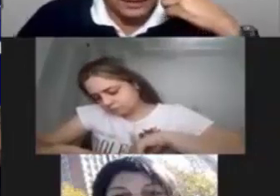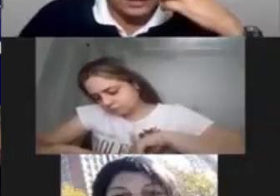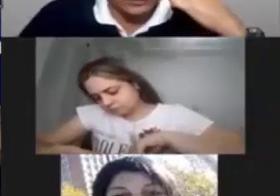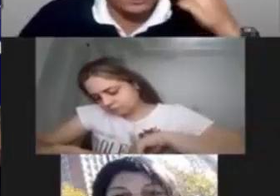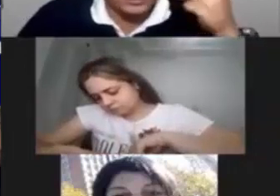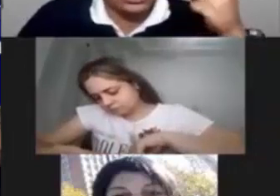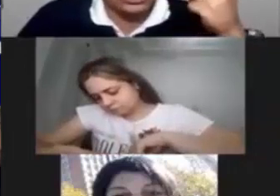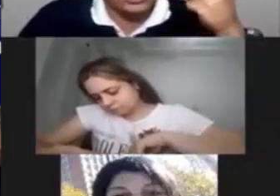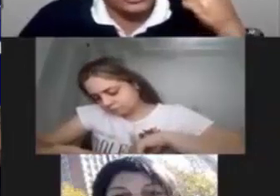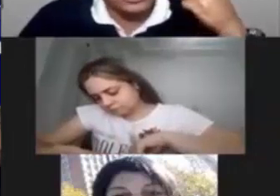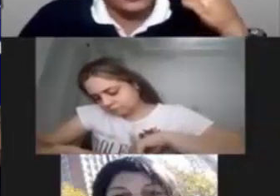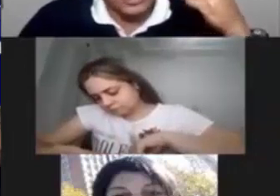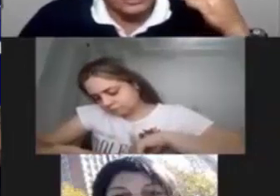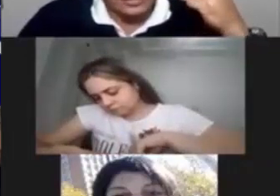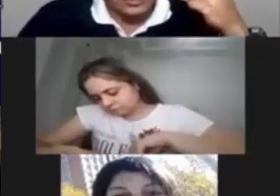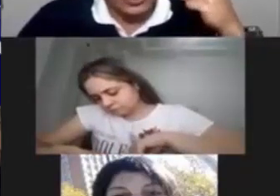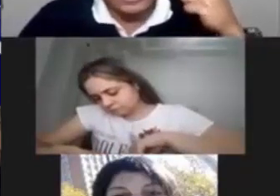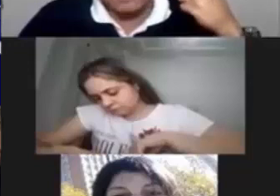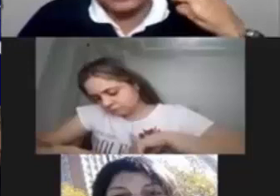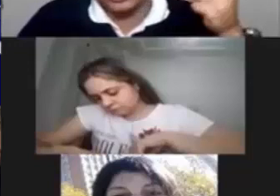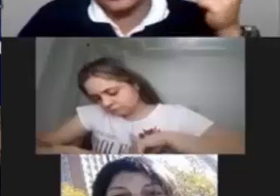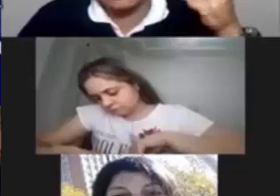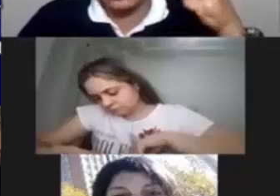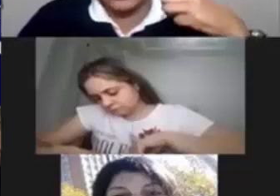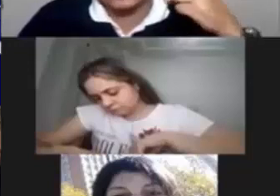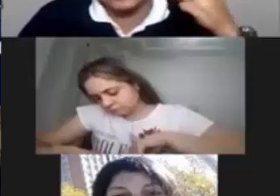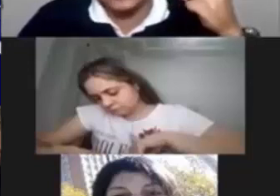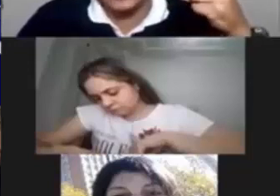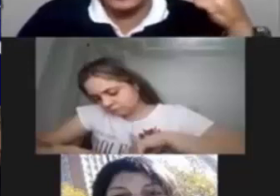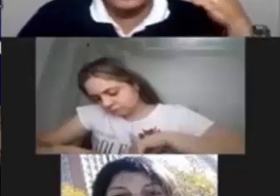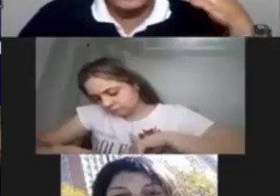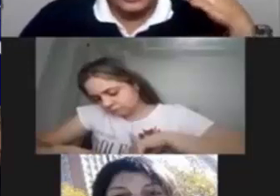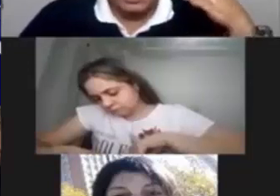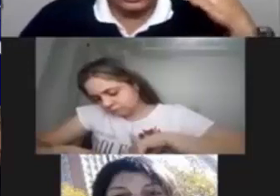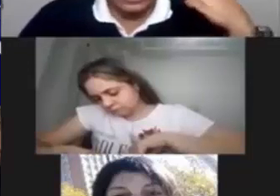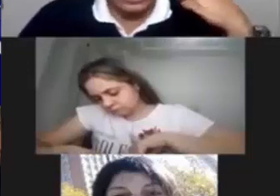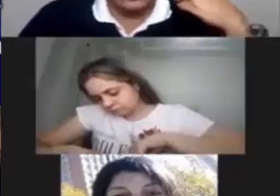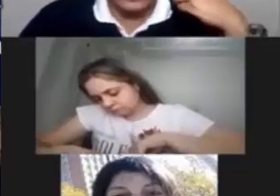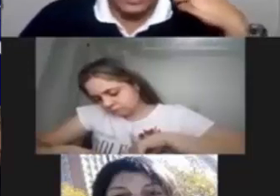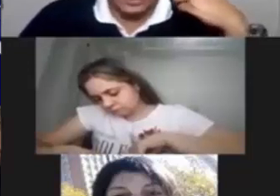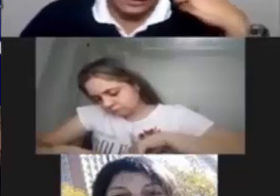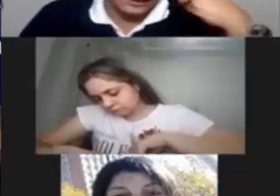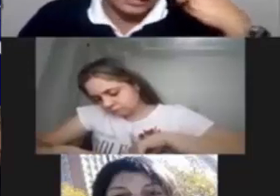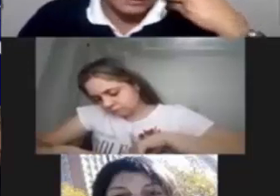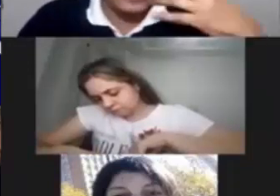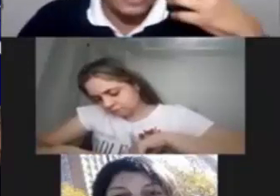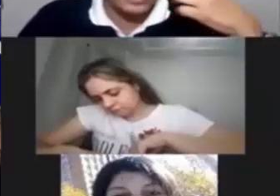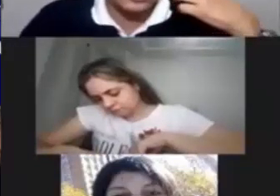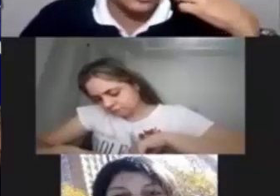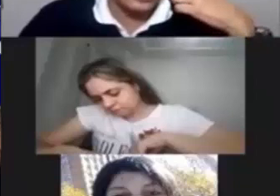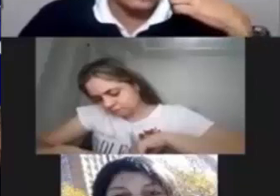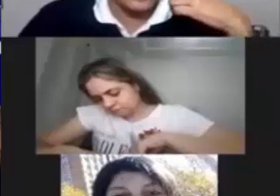né? ele levou preso né? o que aprisionava ou seja a cegueira espiritual né? as